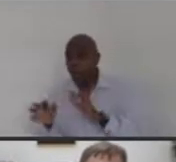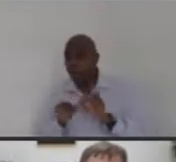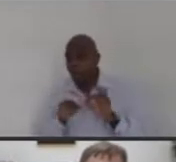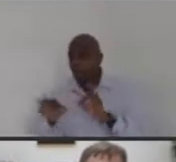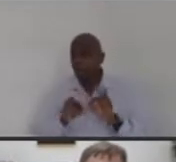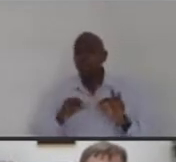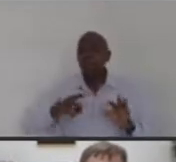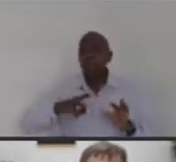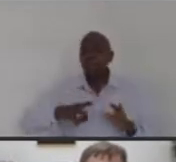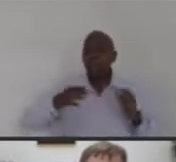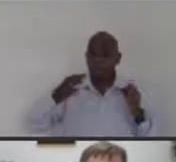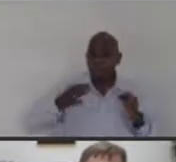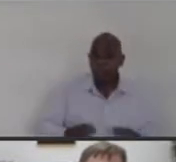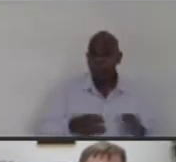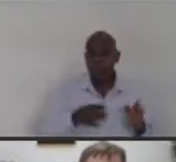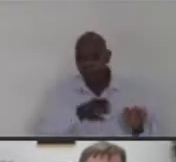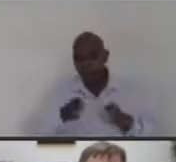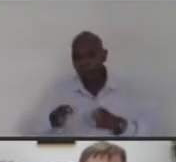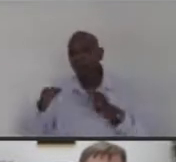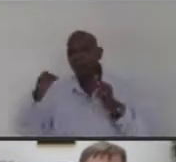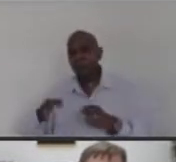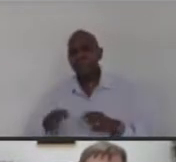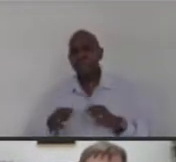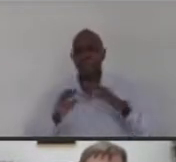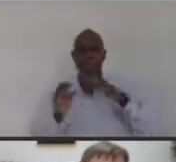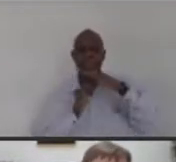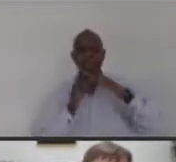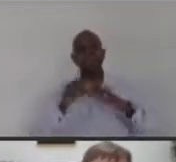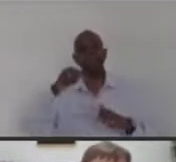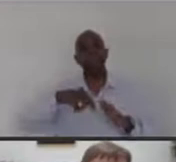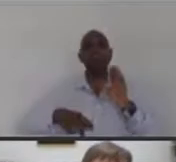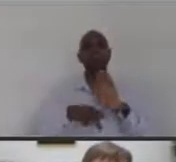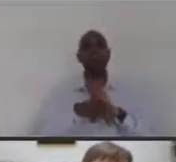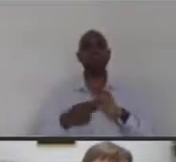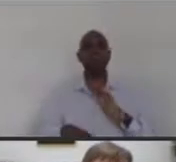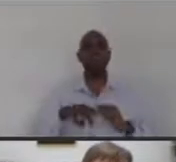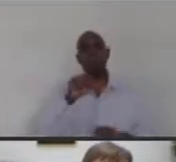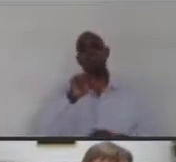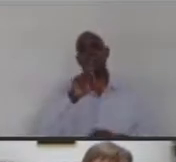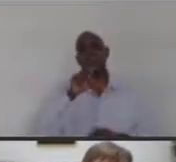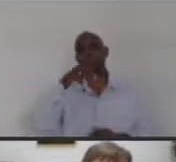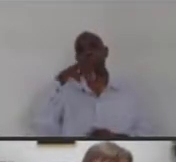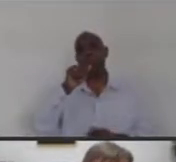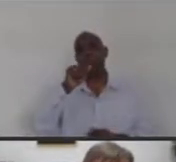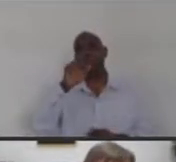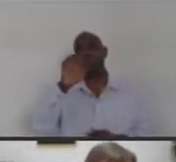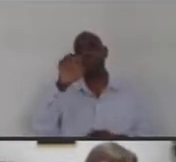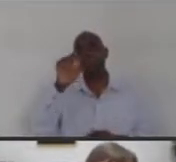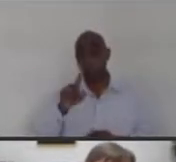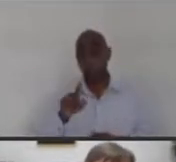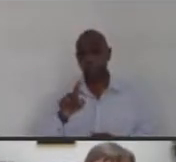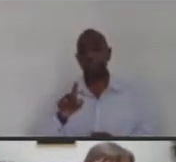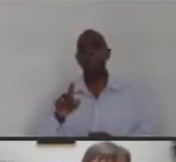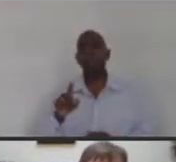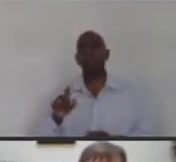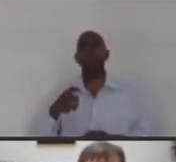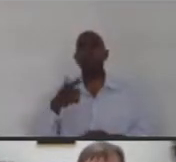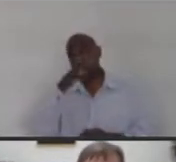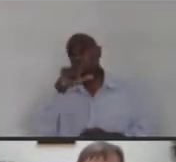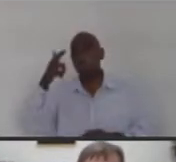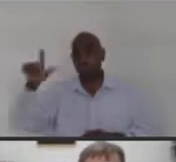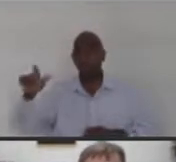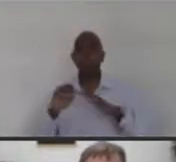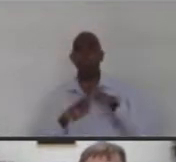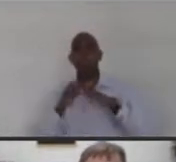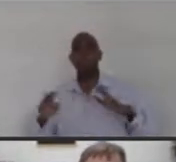empreendimentos e empresas para a cidade de Sumaré, sem que a dificuldade seja o saneamento, sem que a dificuldade seja o tratamento